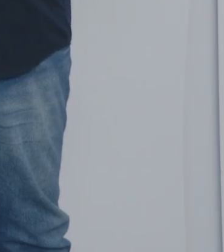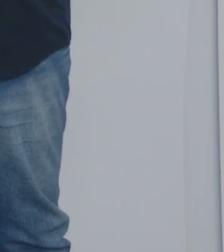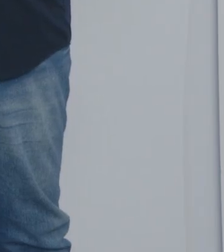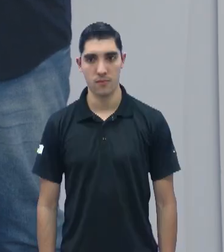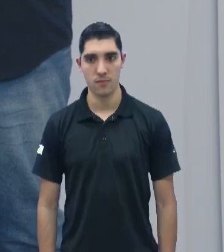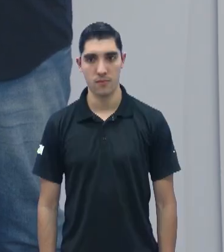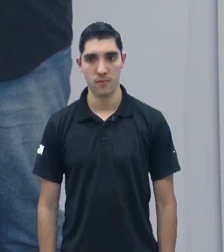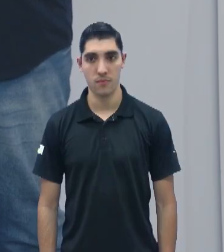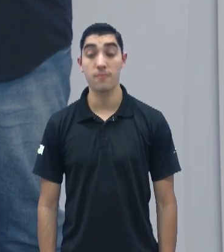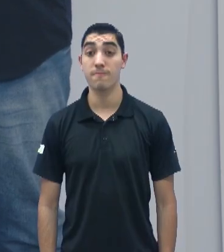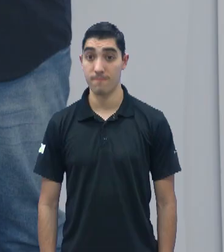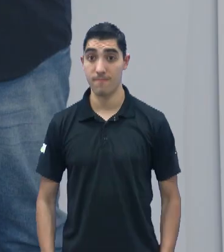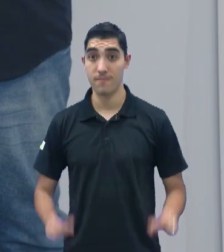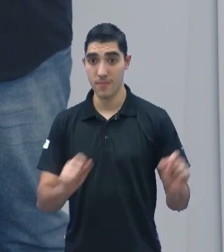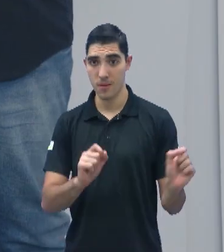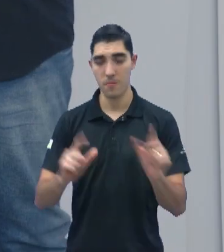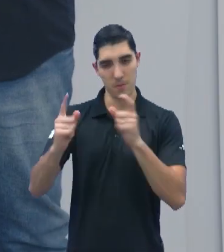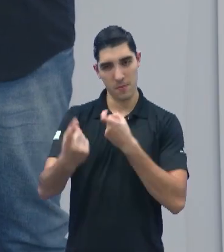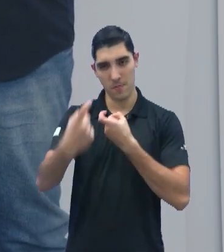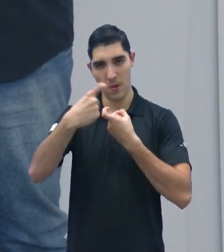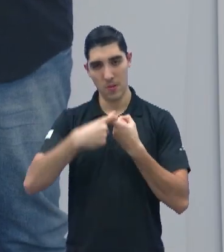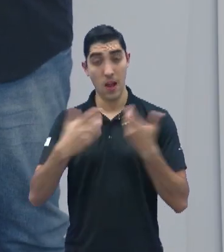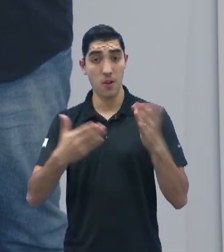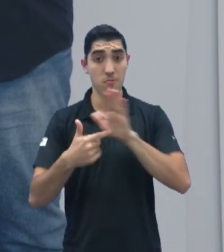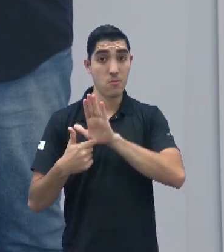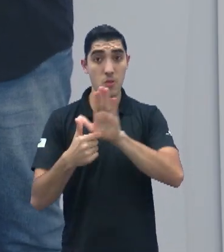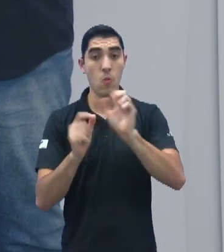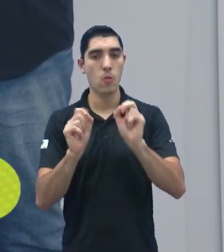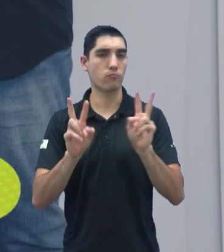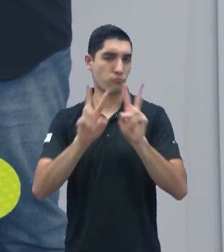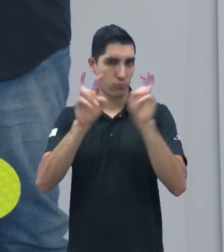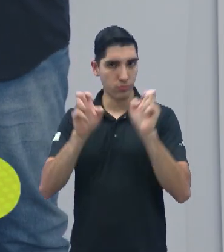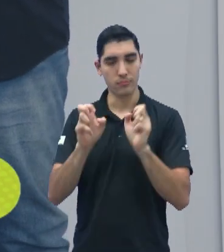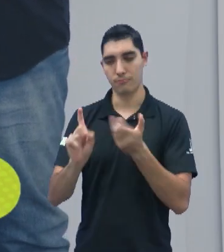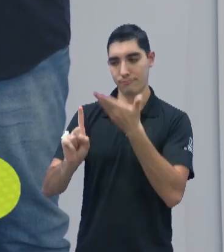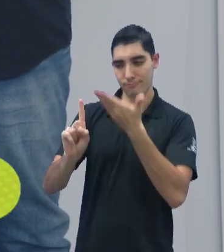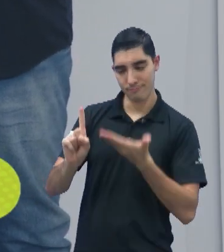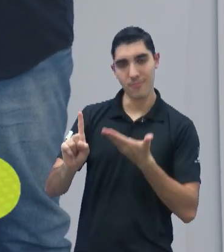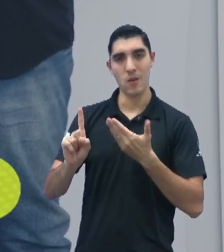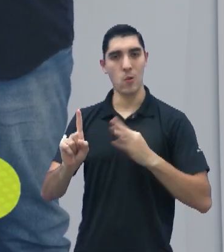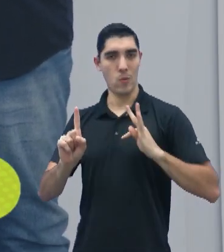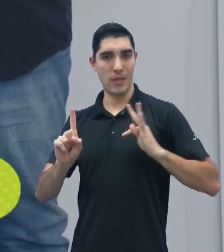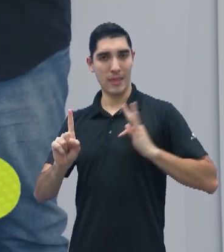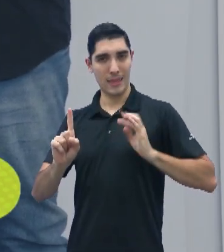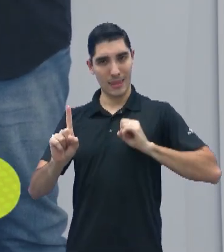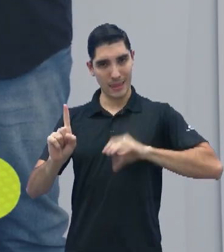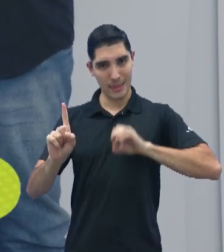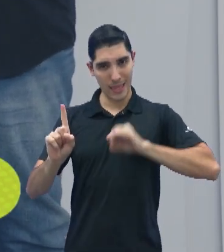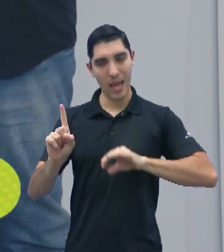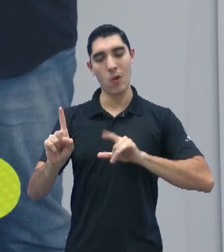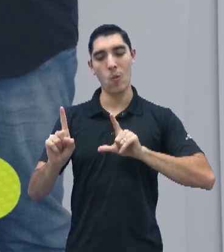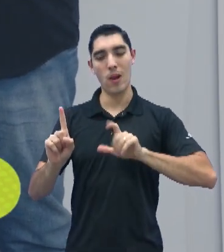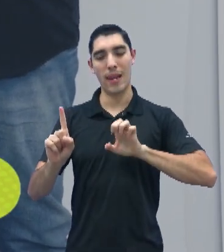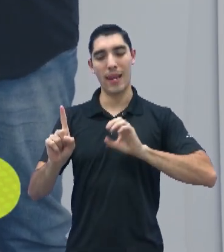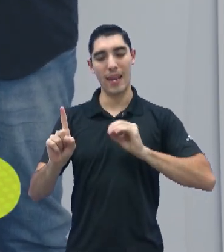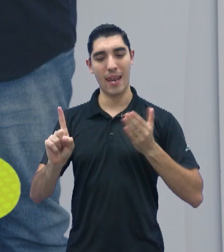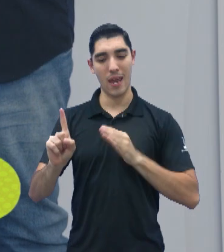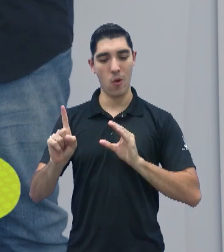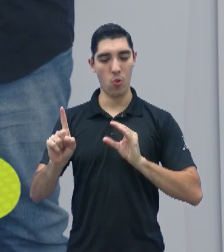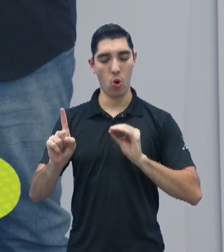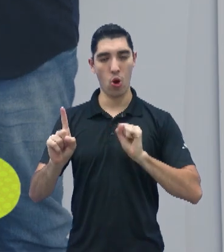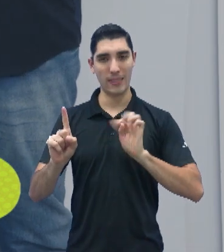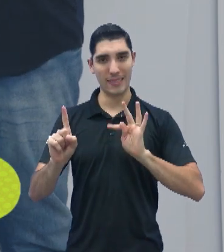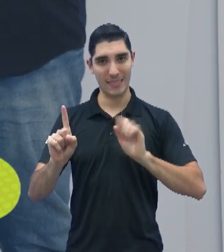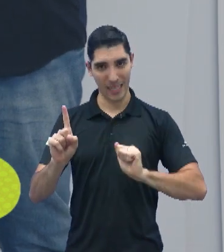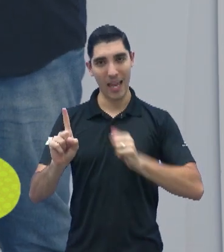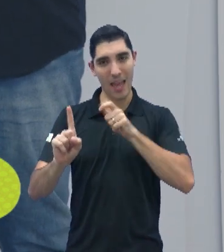Muito bem, estamos de volta com Hora do Esporte. A gente continuou batendo um papo bacana com o técnico do Sub-17 do São José Esporte Clube, o Léo